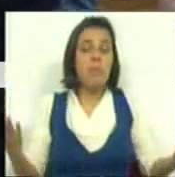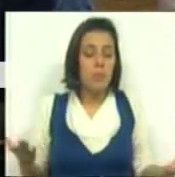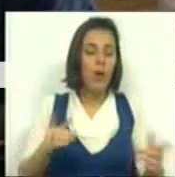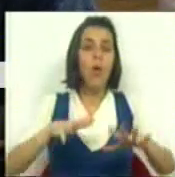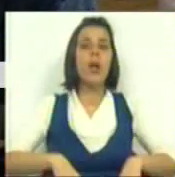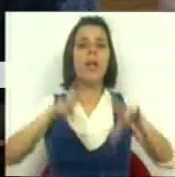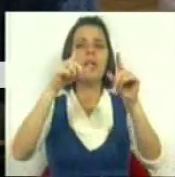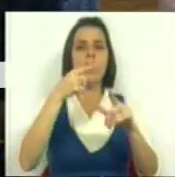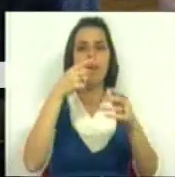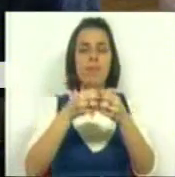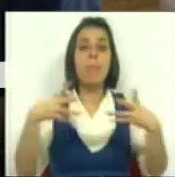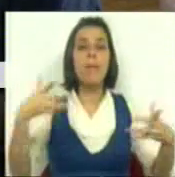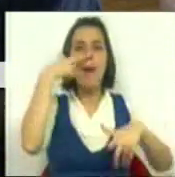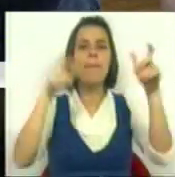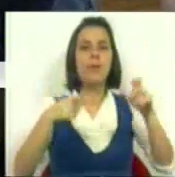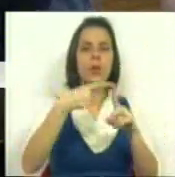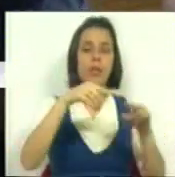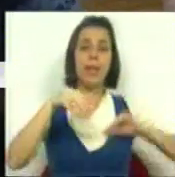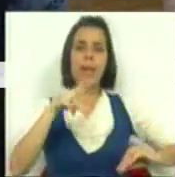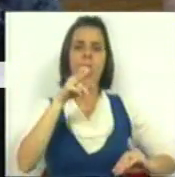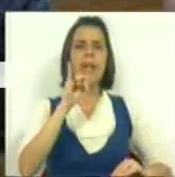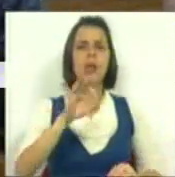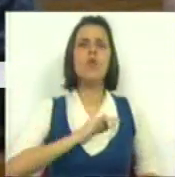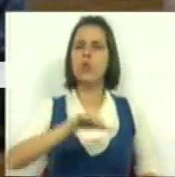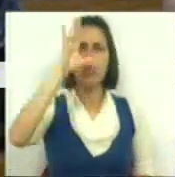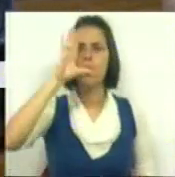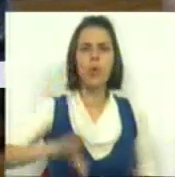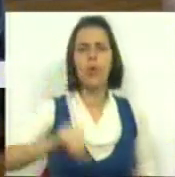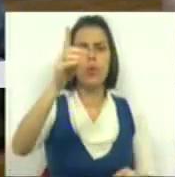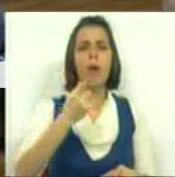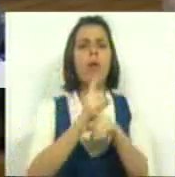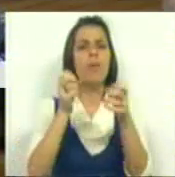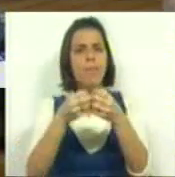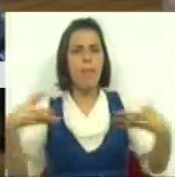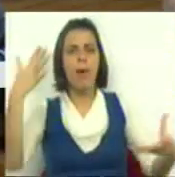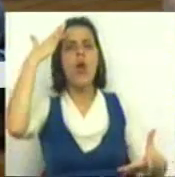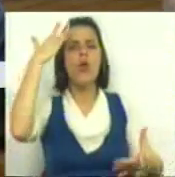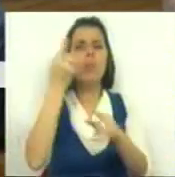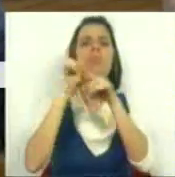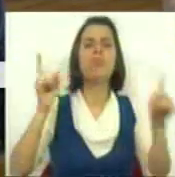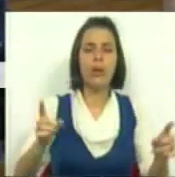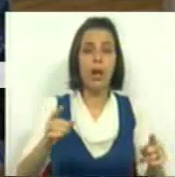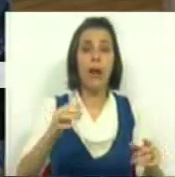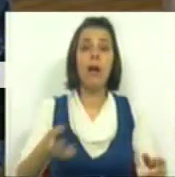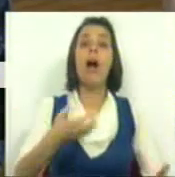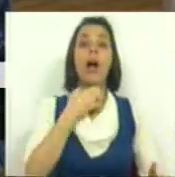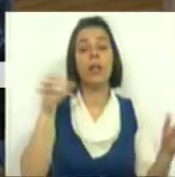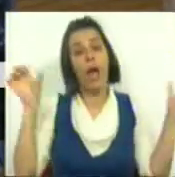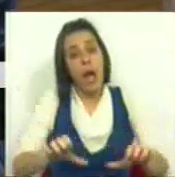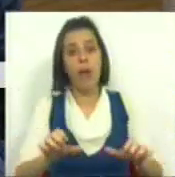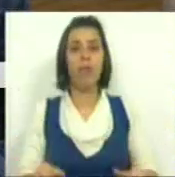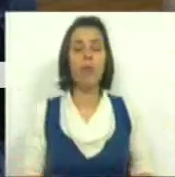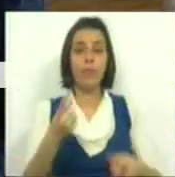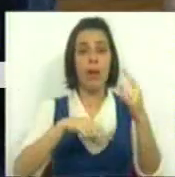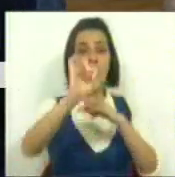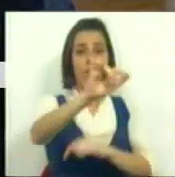do crescimento de beneficiários do RSI. O senhor não sabe porque é que cresceram esses números? Porque a crise se agravou,